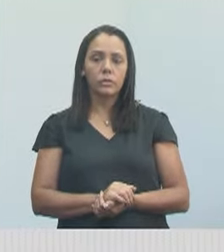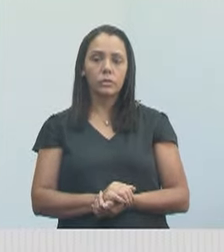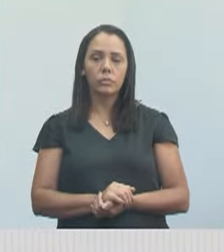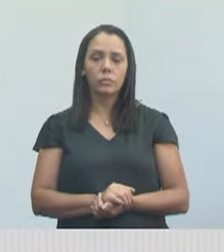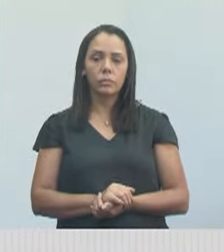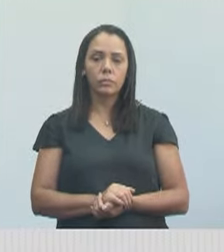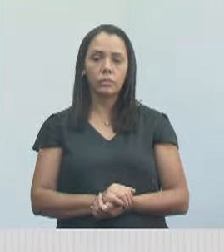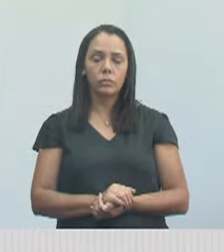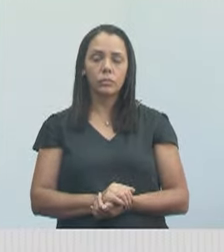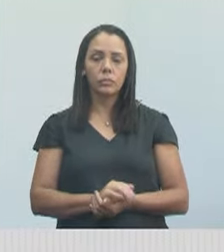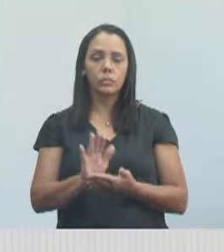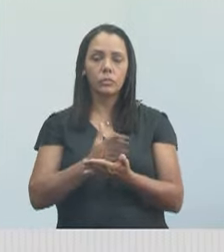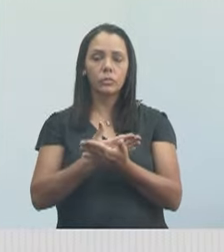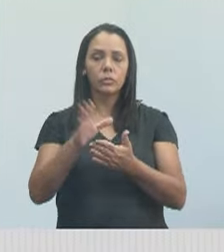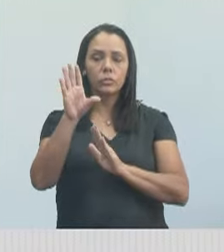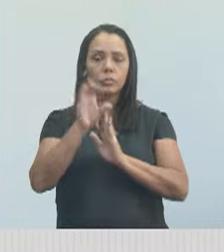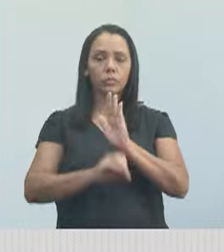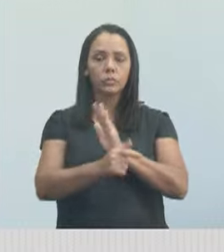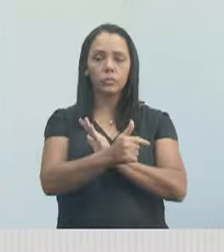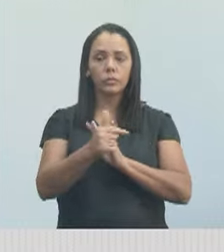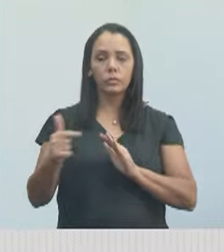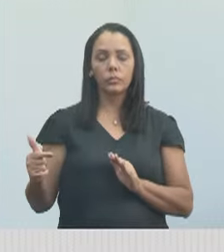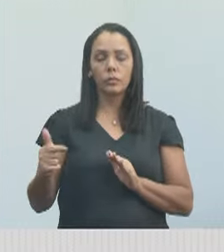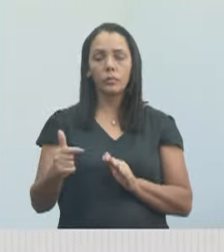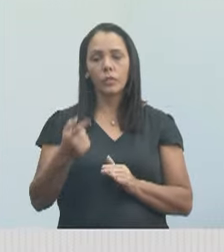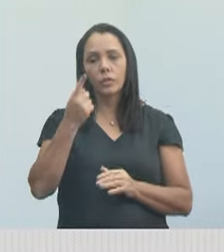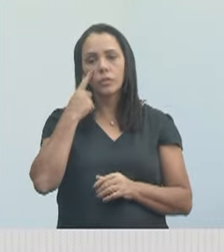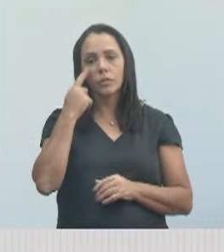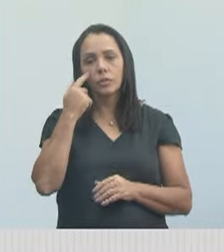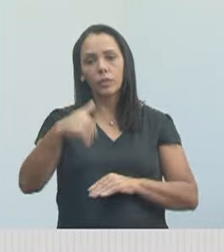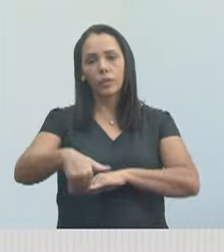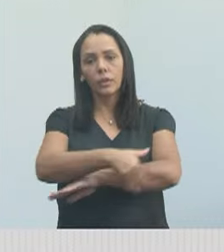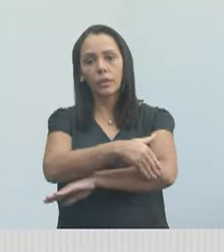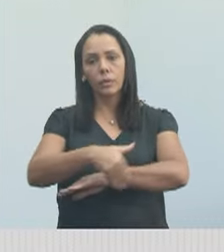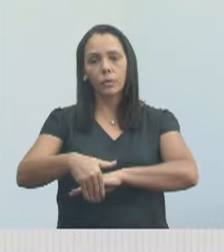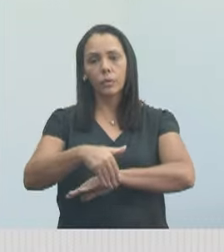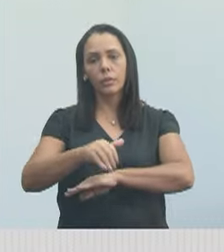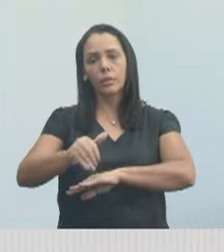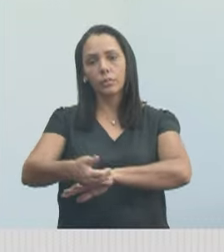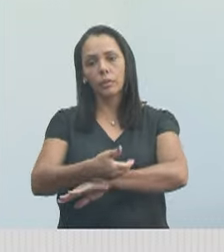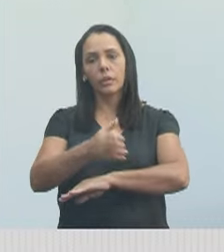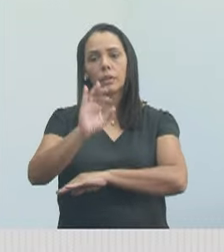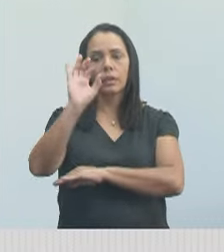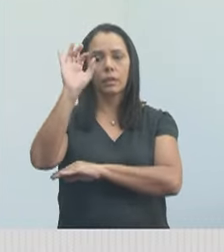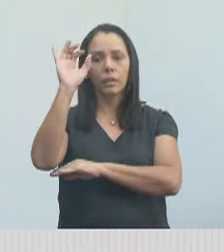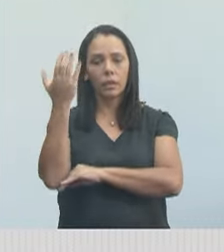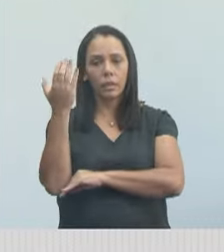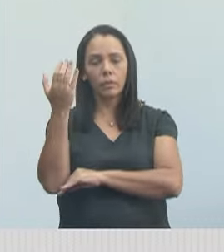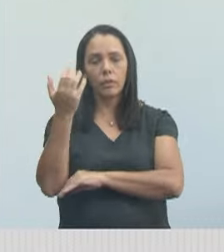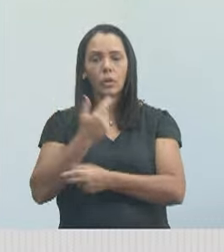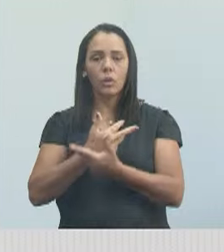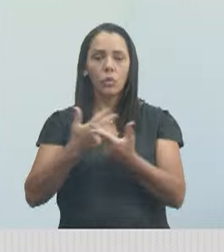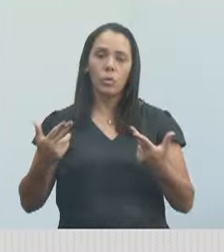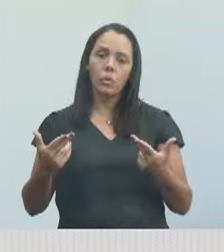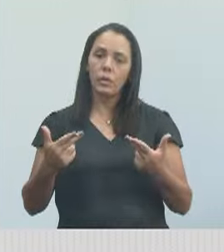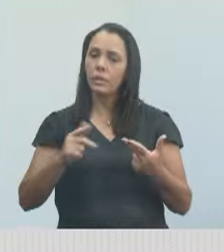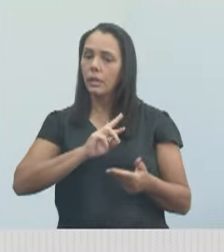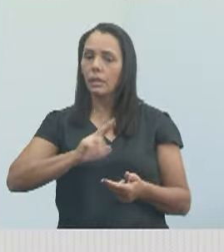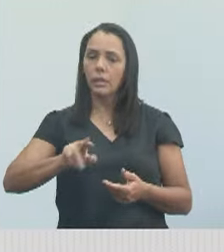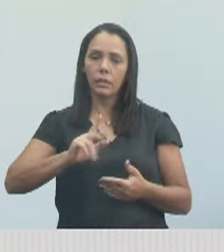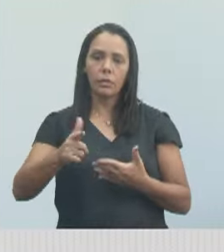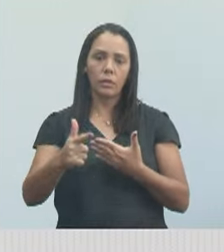Esses aí são alguns ofícios da semana, tá, gente? Que eu fui ver asfalto, buraco, árvore, coisa que vereador não precisava